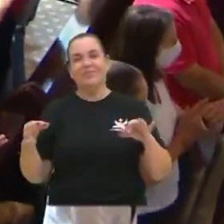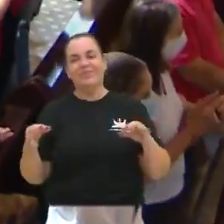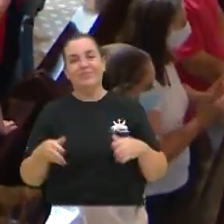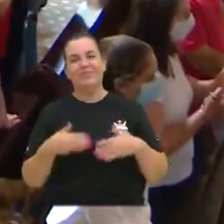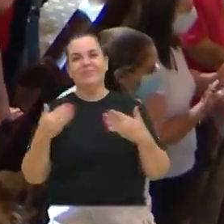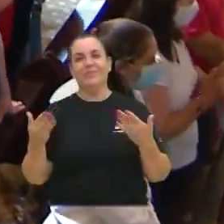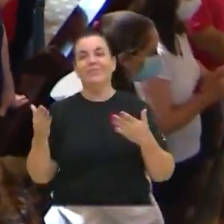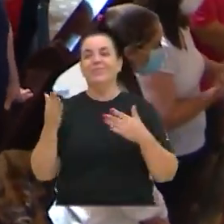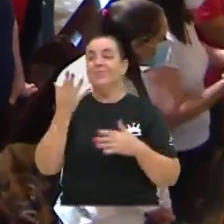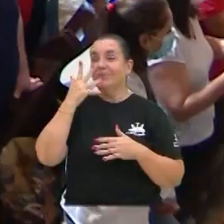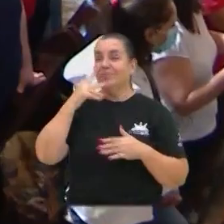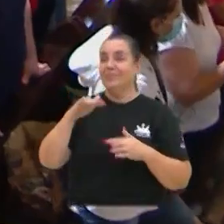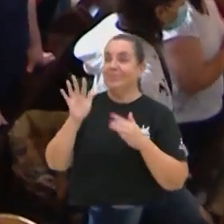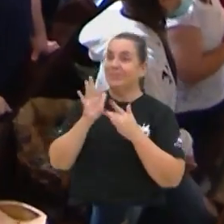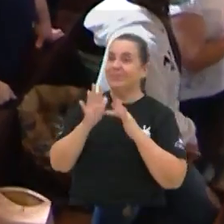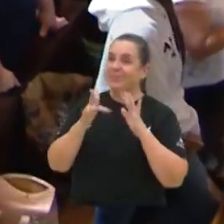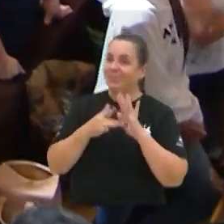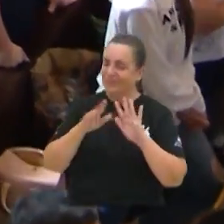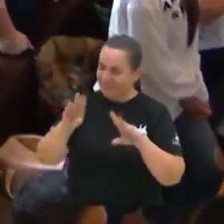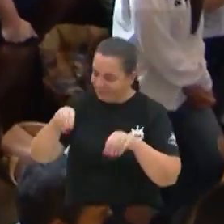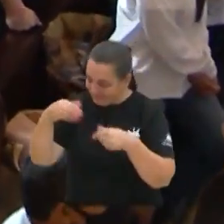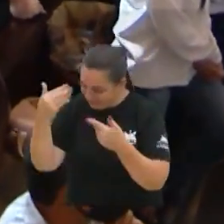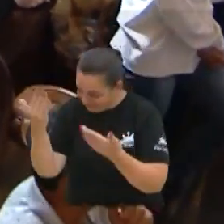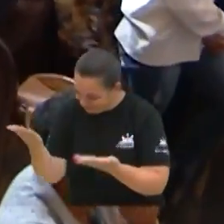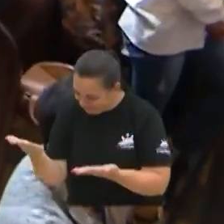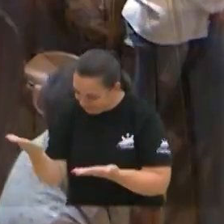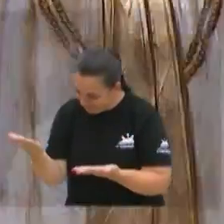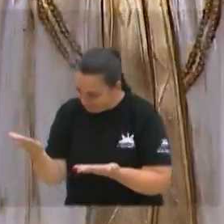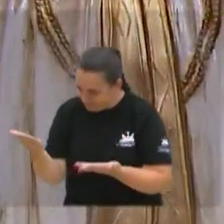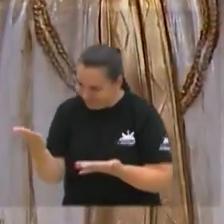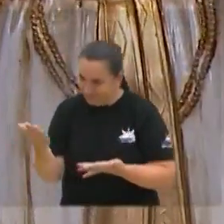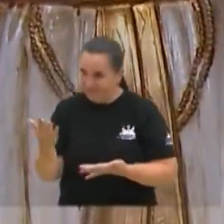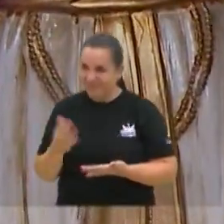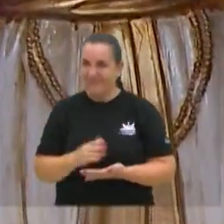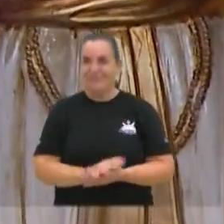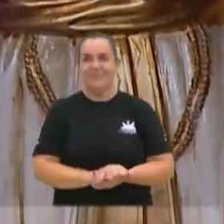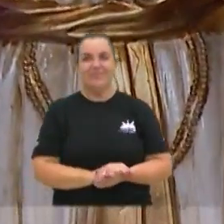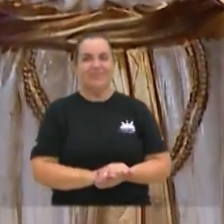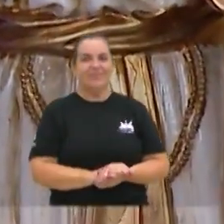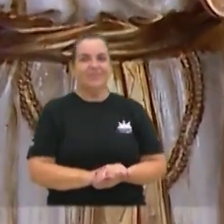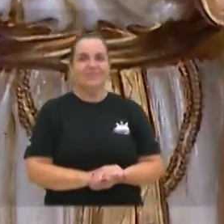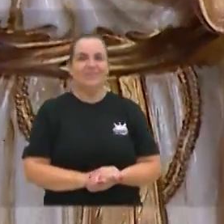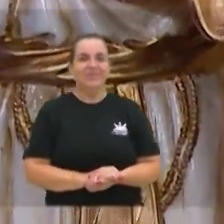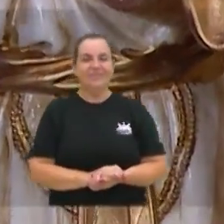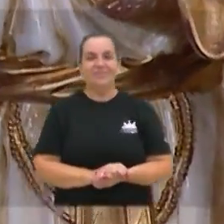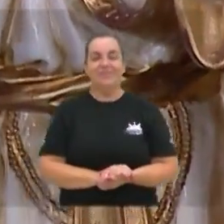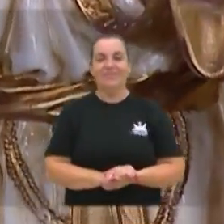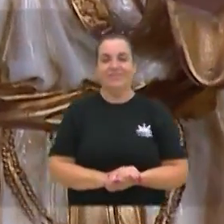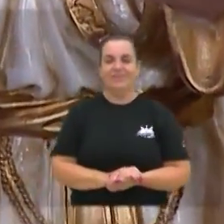um presente pro menino Deus saudar. Oiá!